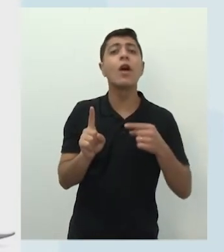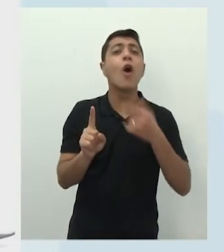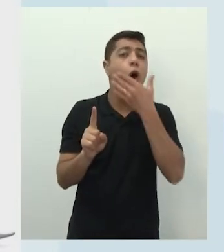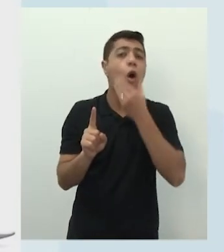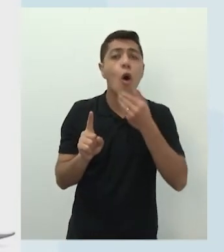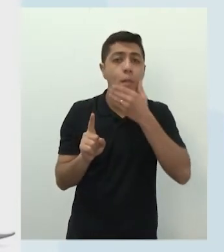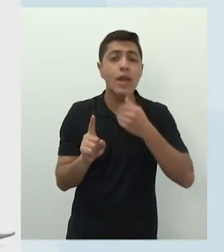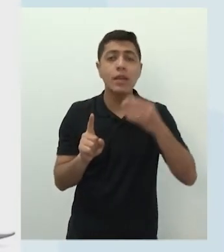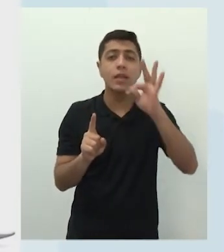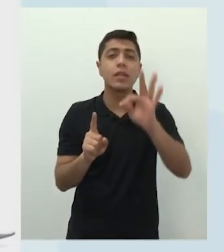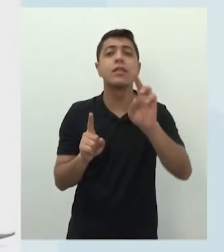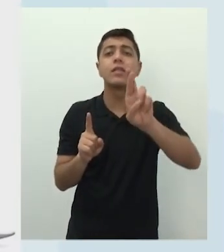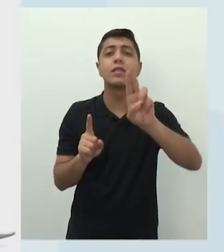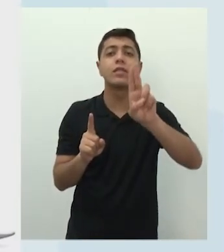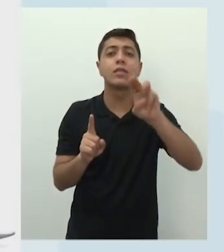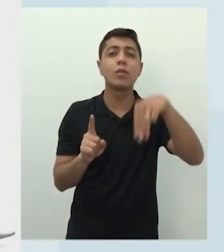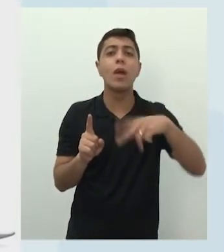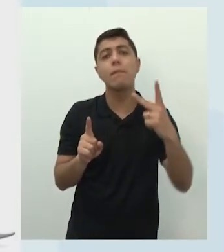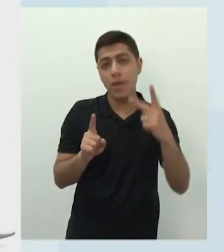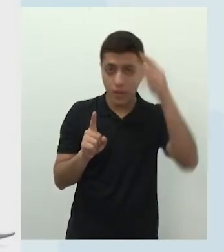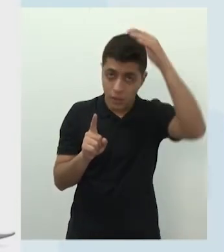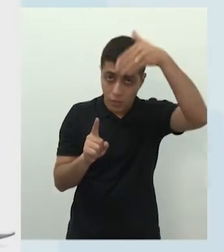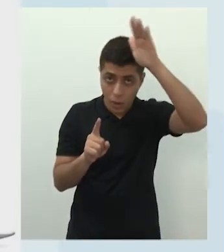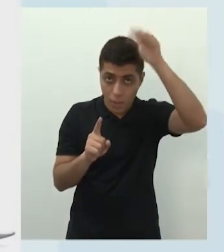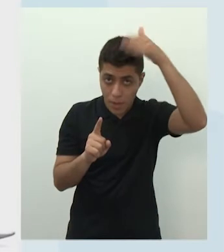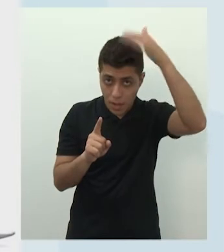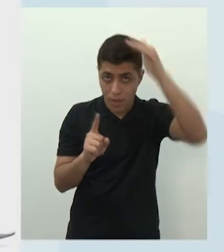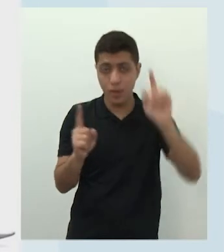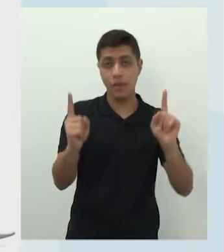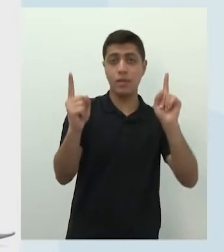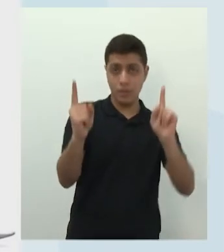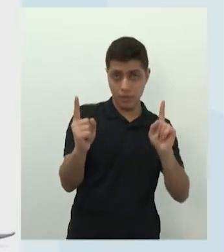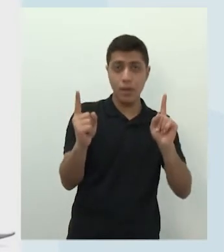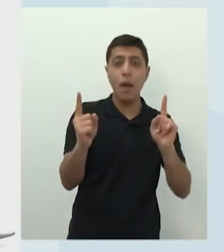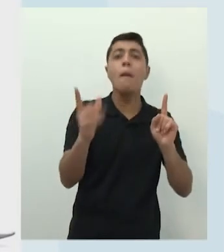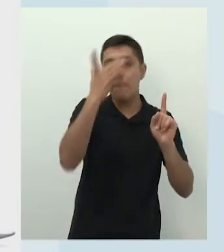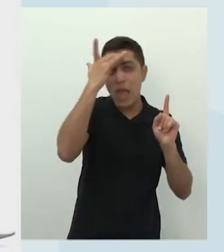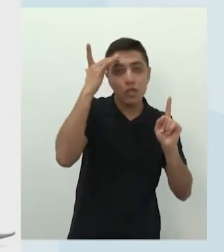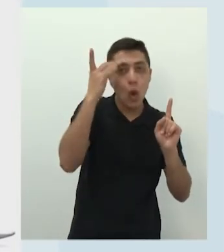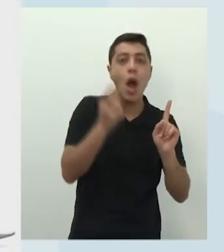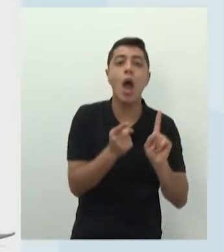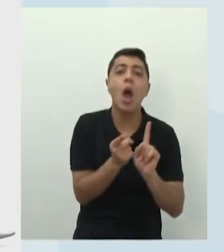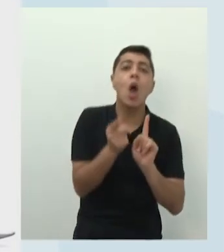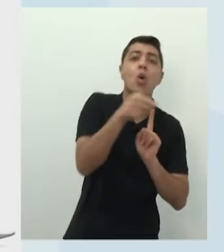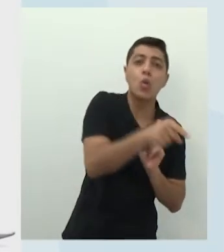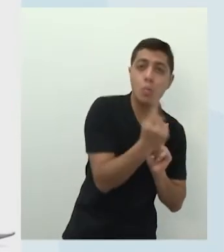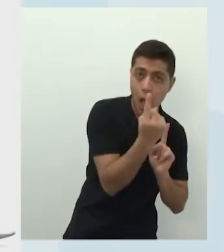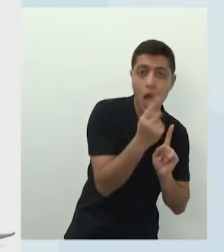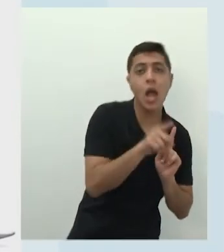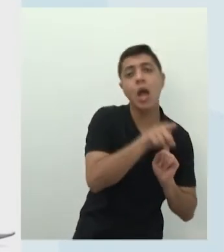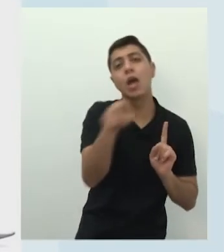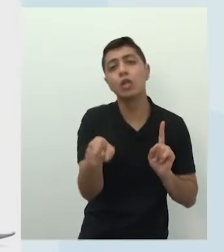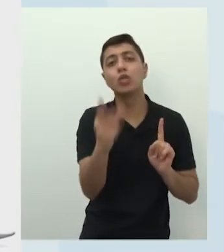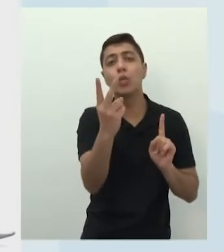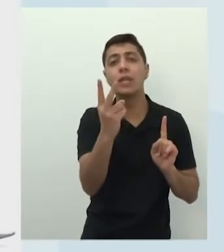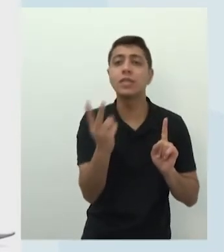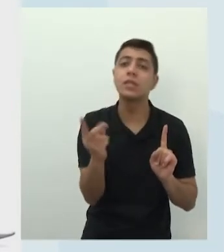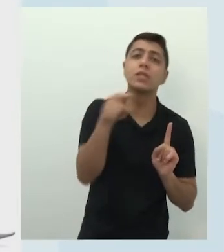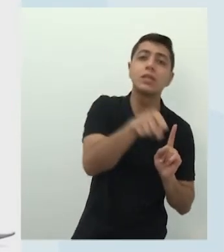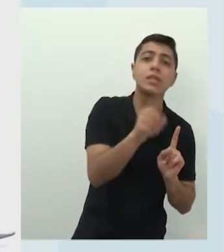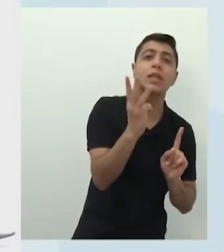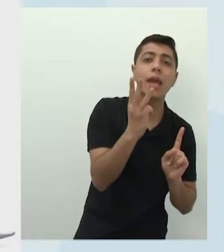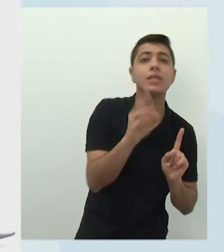pessoas separam a Tânia Gomes do Donald Trump. Ou seja, se ela souber utilizar as suas redes sociais, ela em